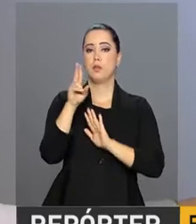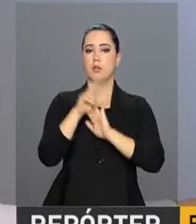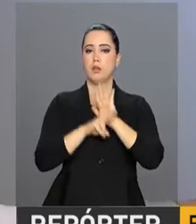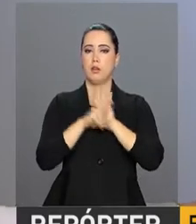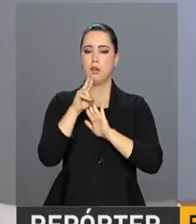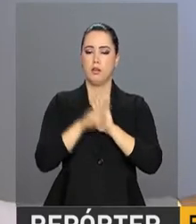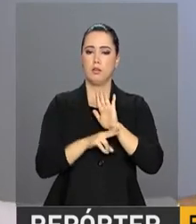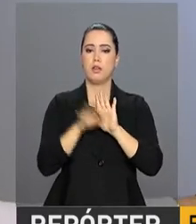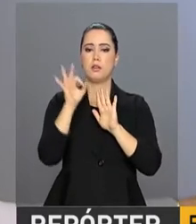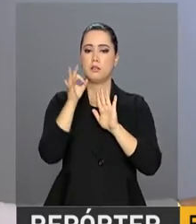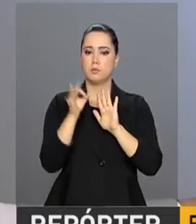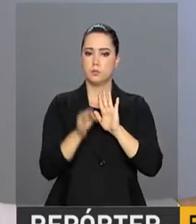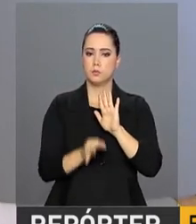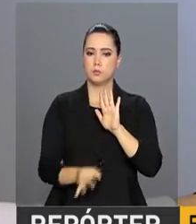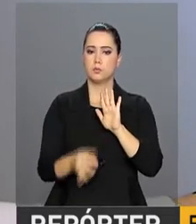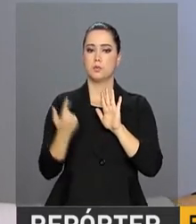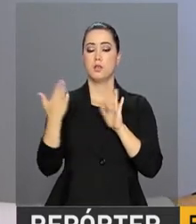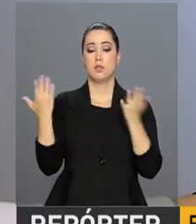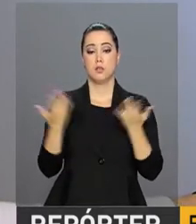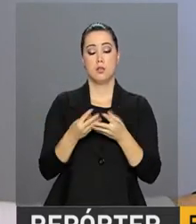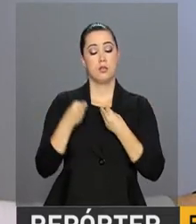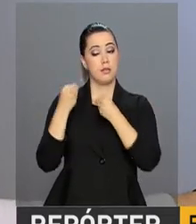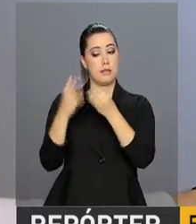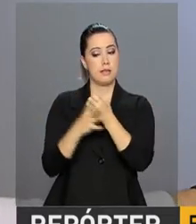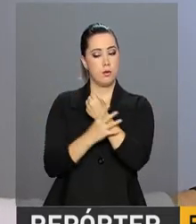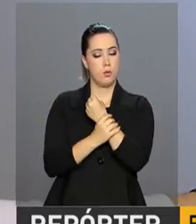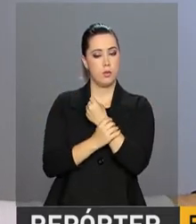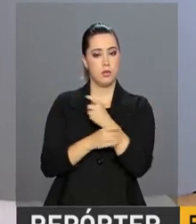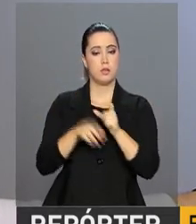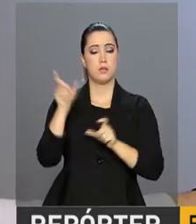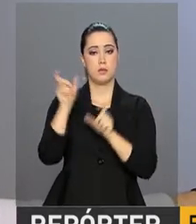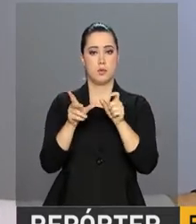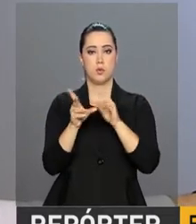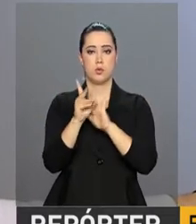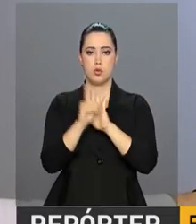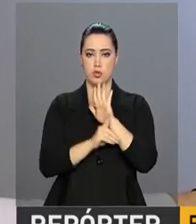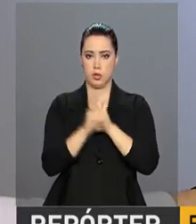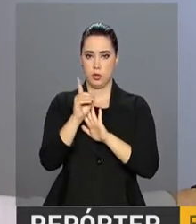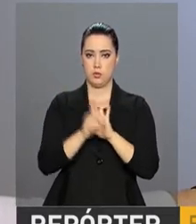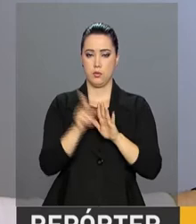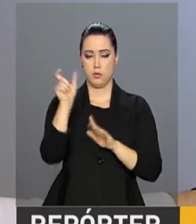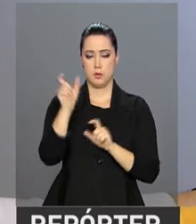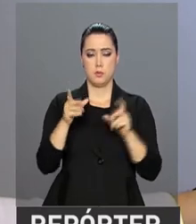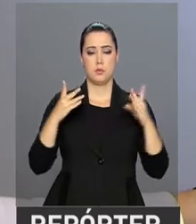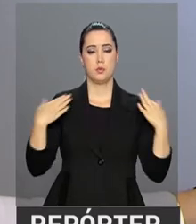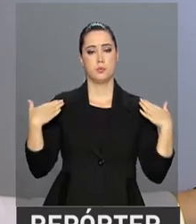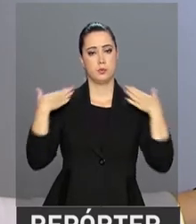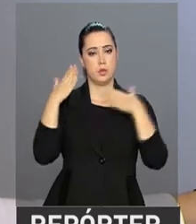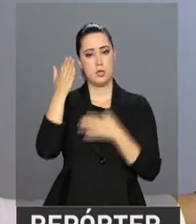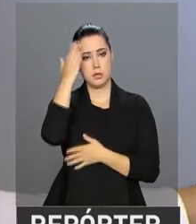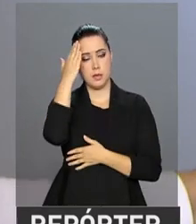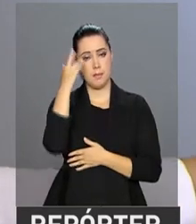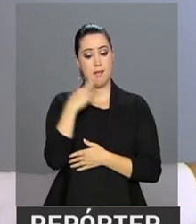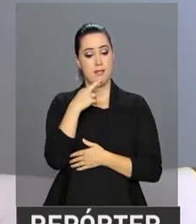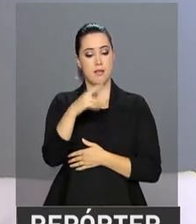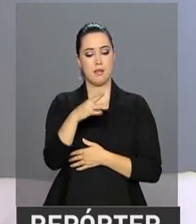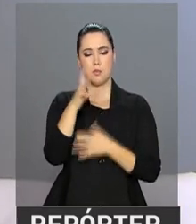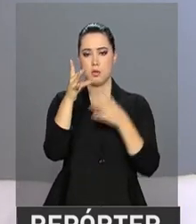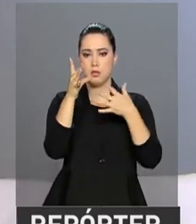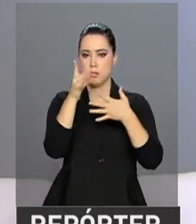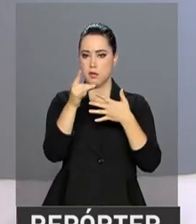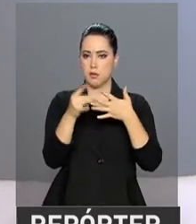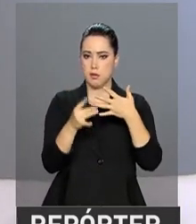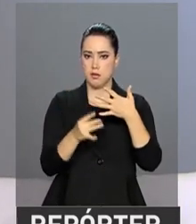e principalmente da garantia dos direitos do condutor de saber o resultado detalhado